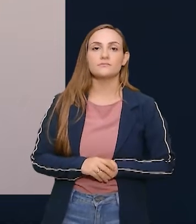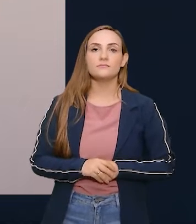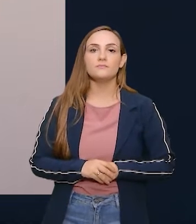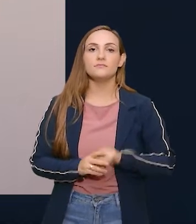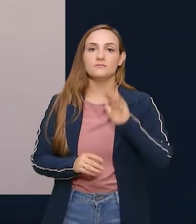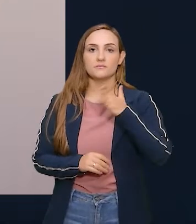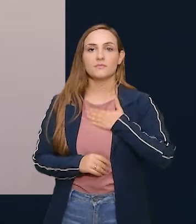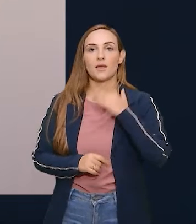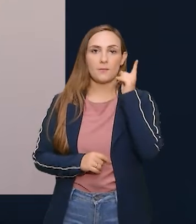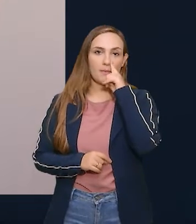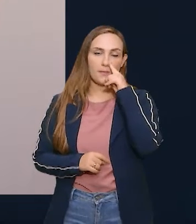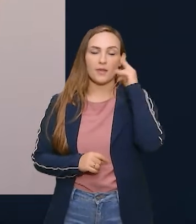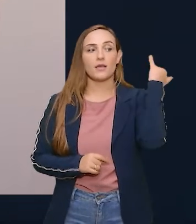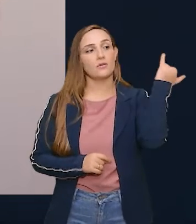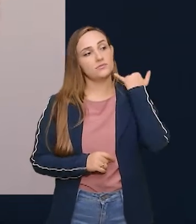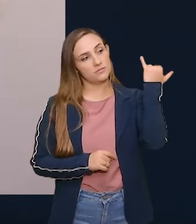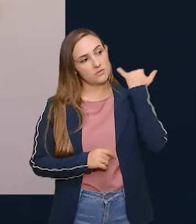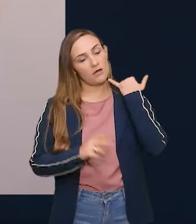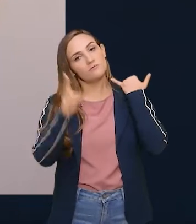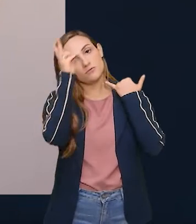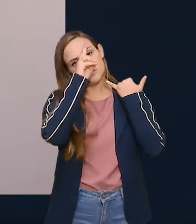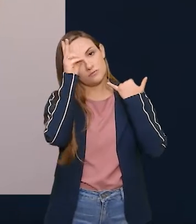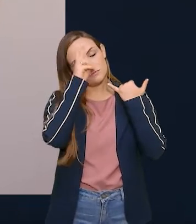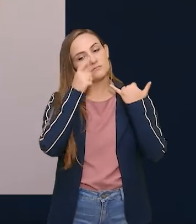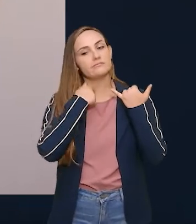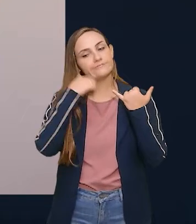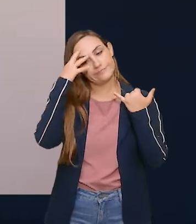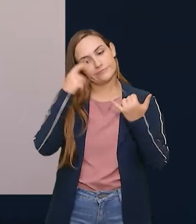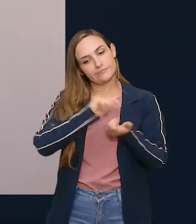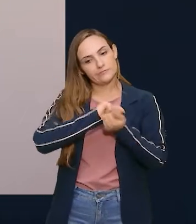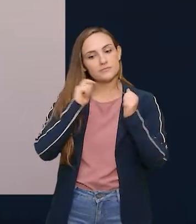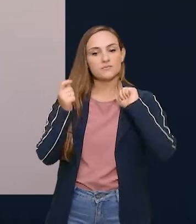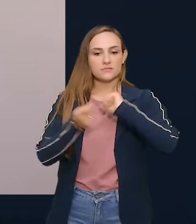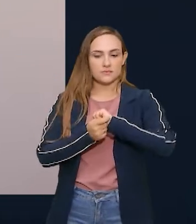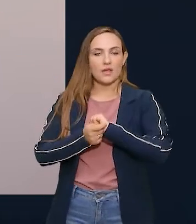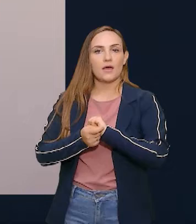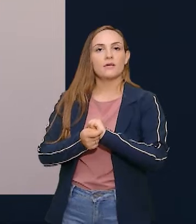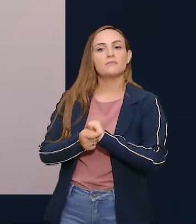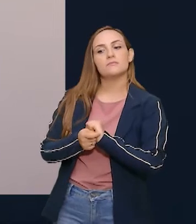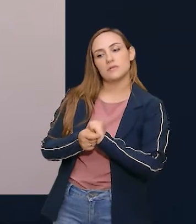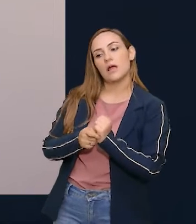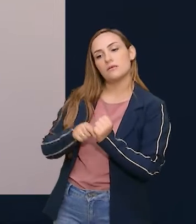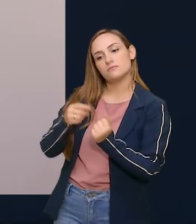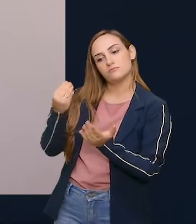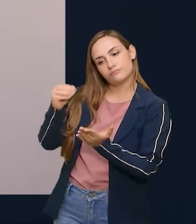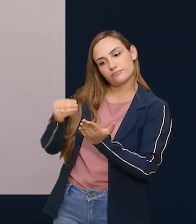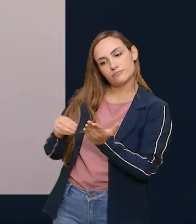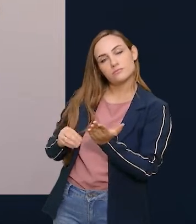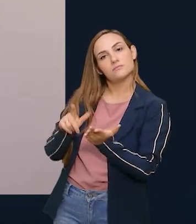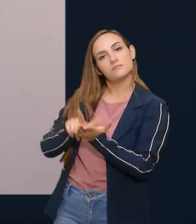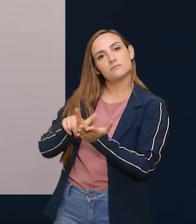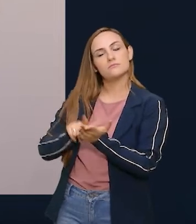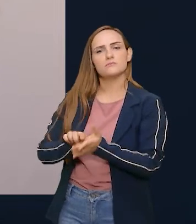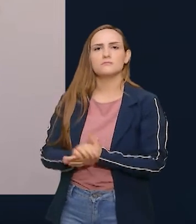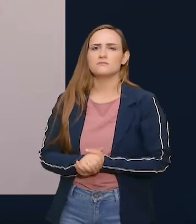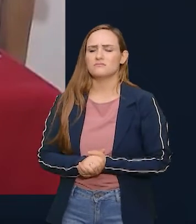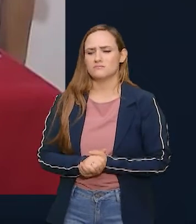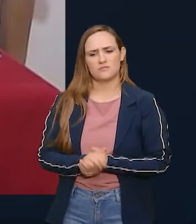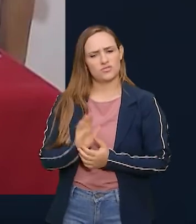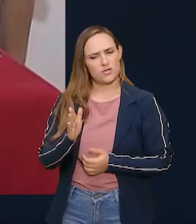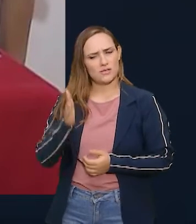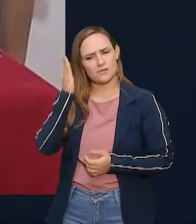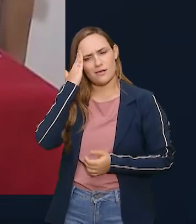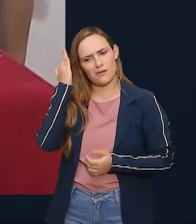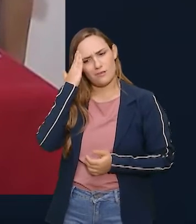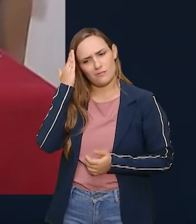quê? Minha mãe ela me contava essas histórias, então eu resolvi colocar ele no papel. Escrever a historinha.